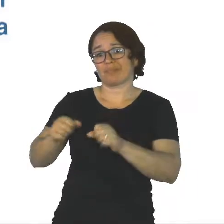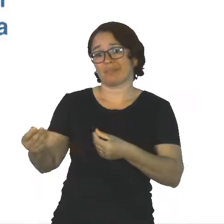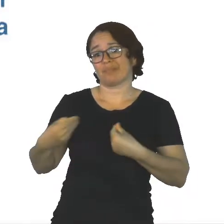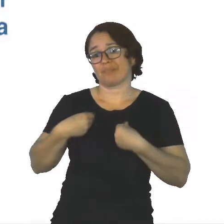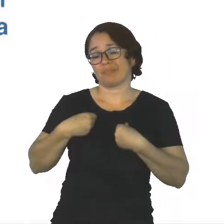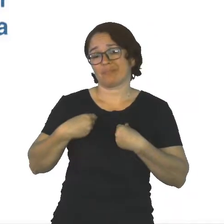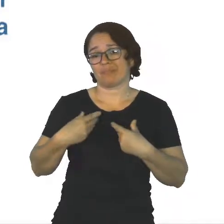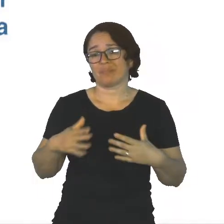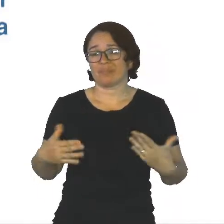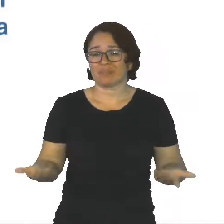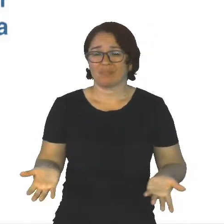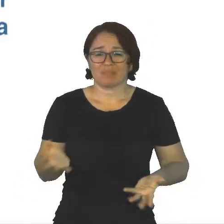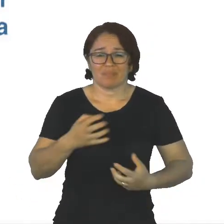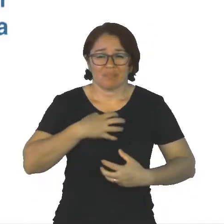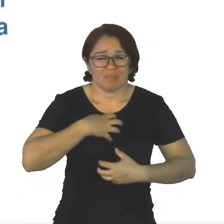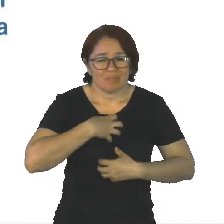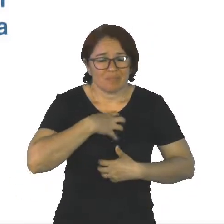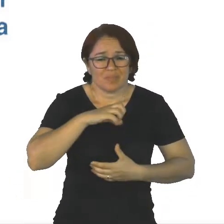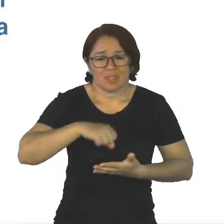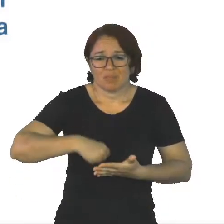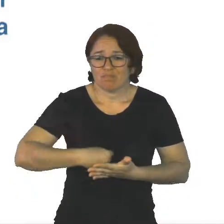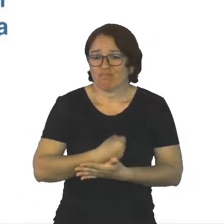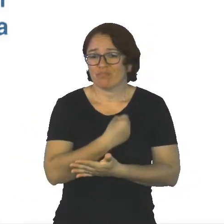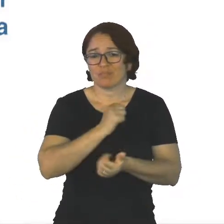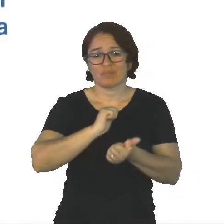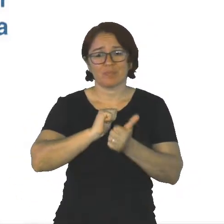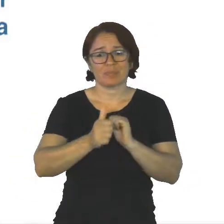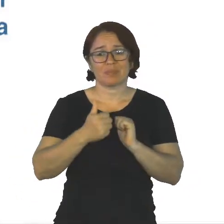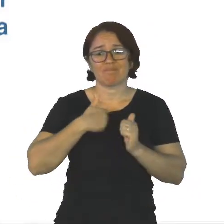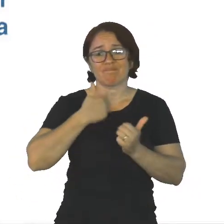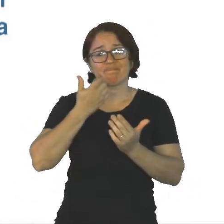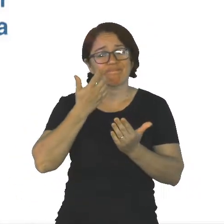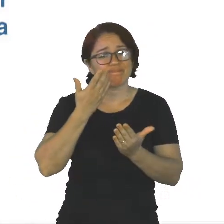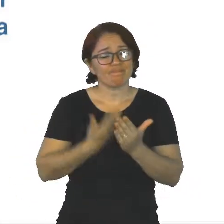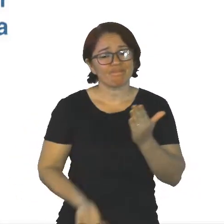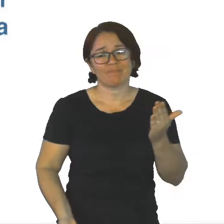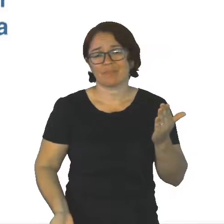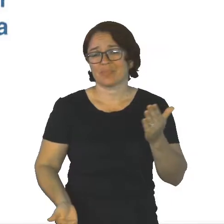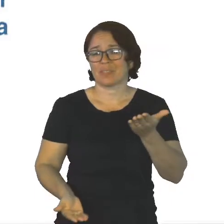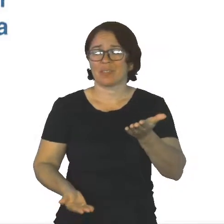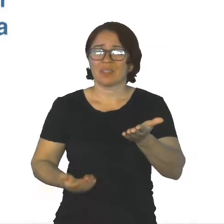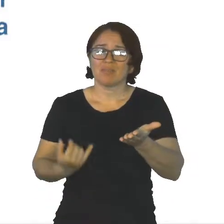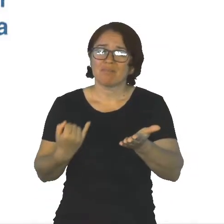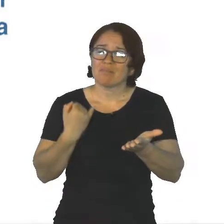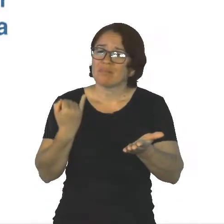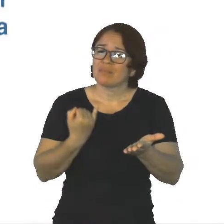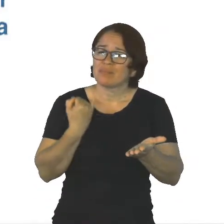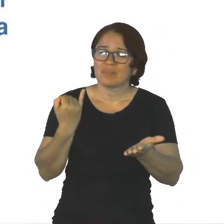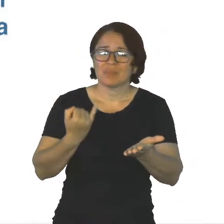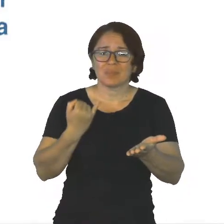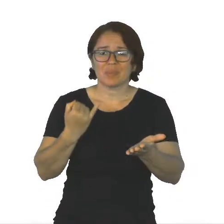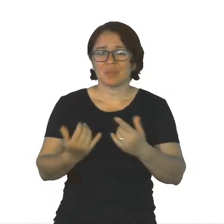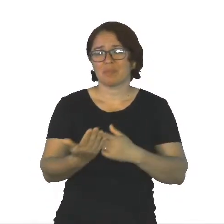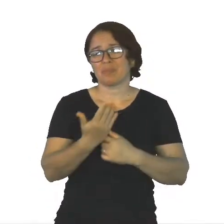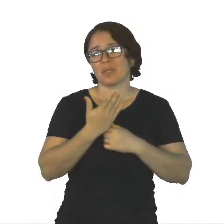a frustração de não participar desse evento tão significativo para minha carreira.